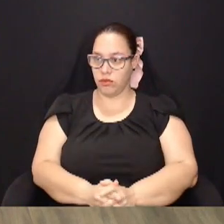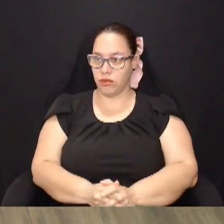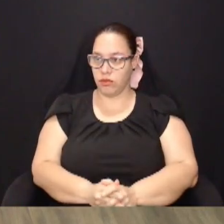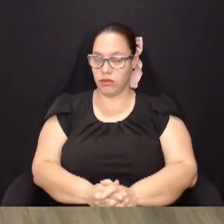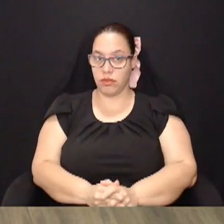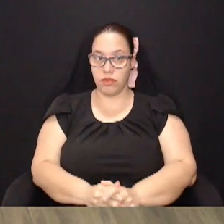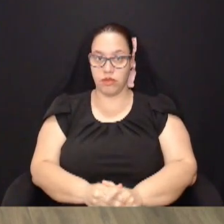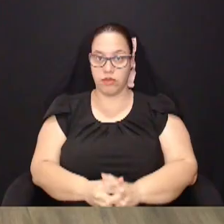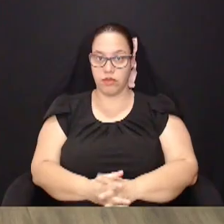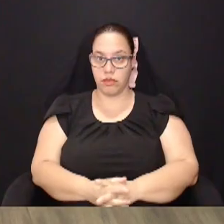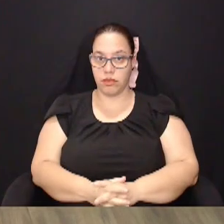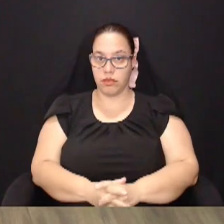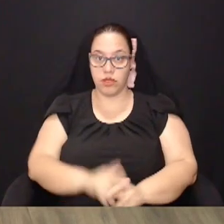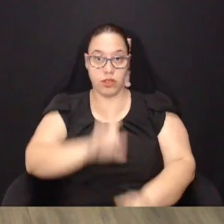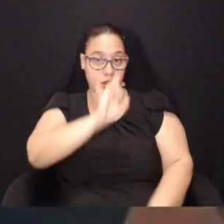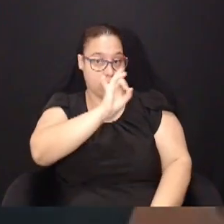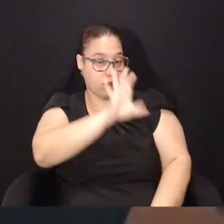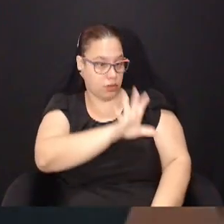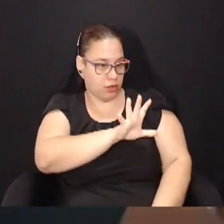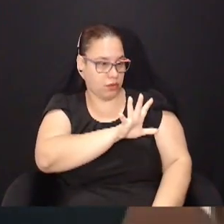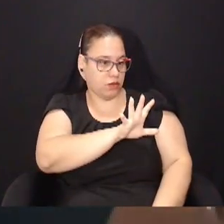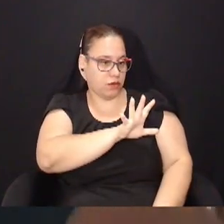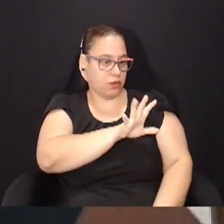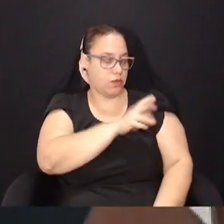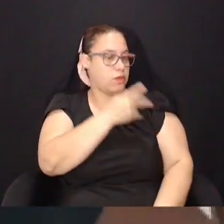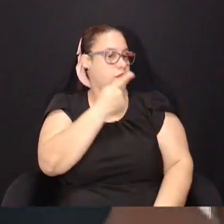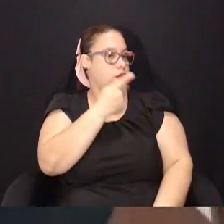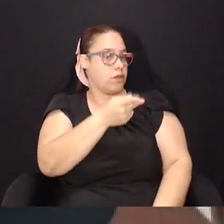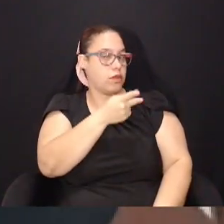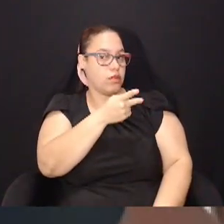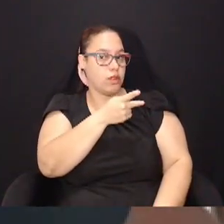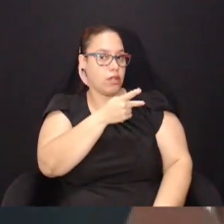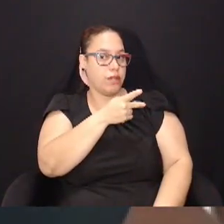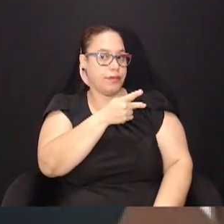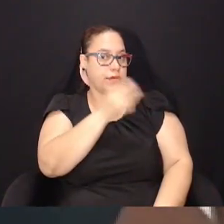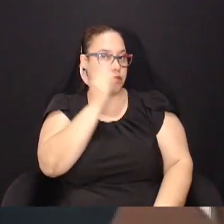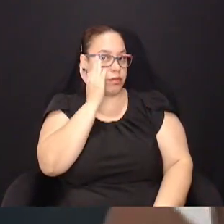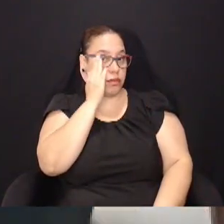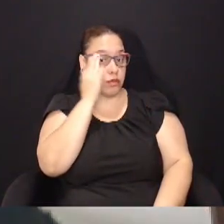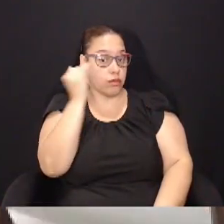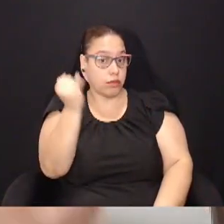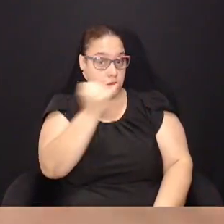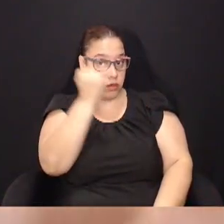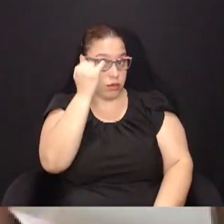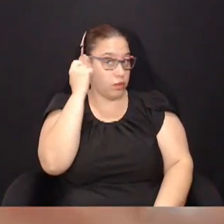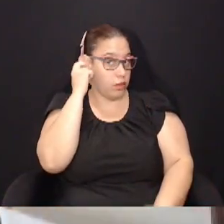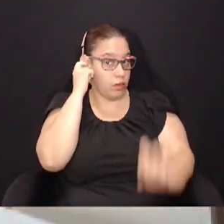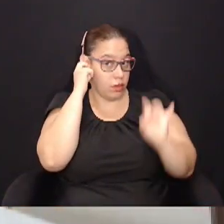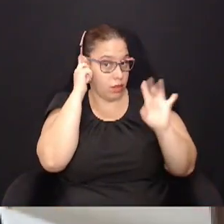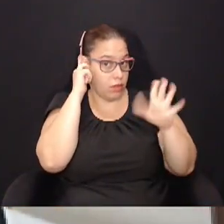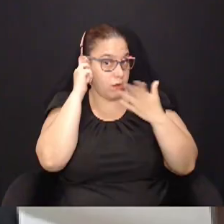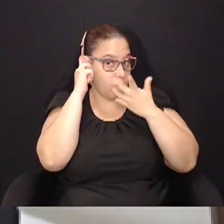Só para te dizer a coisa tão como é importante. E não é só a criança, às vezes até